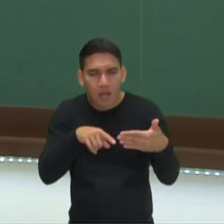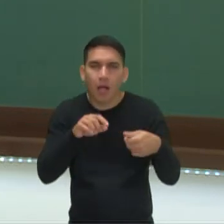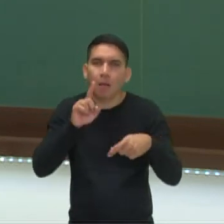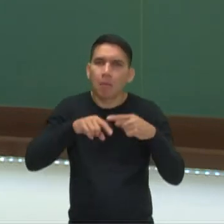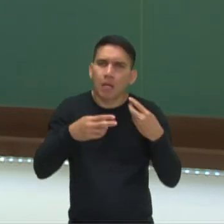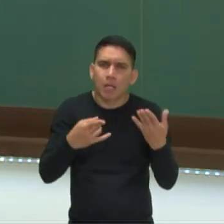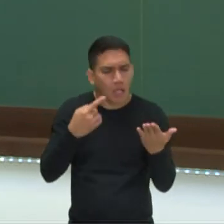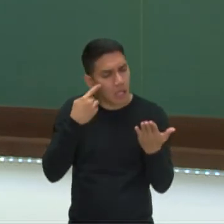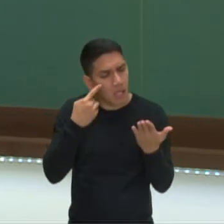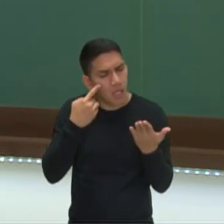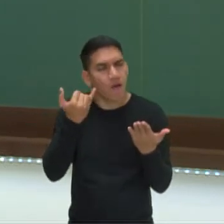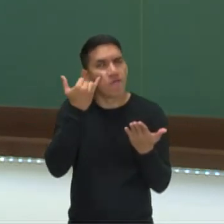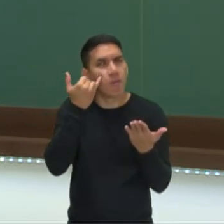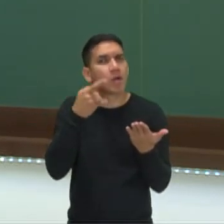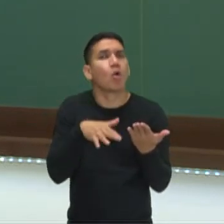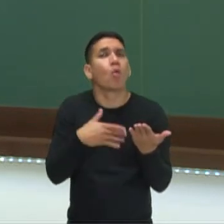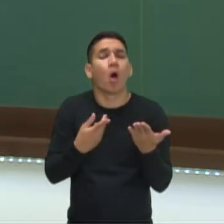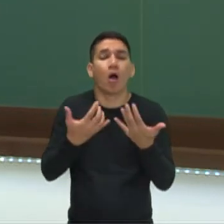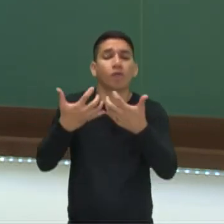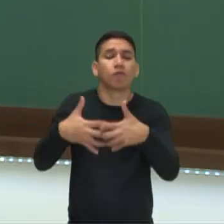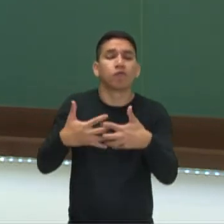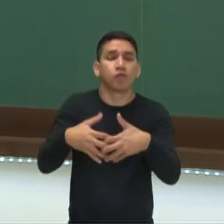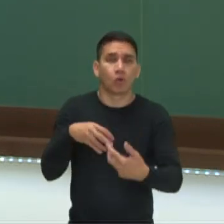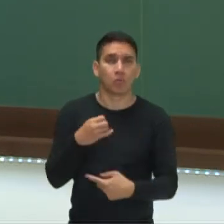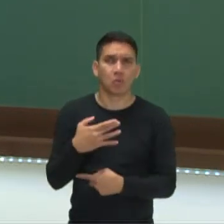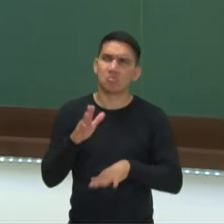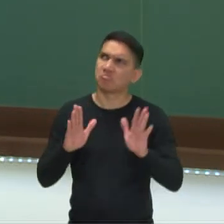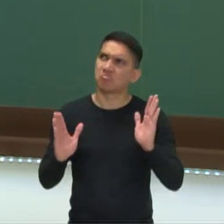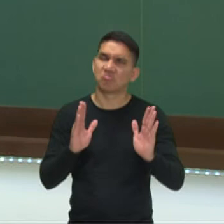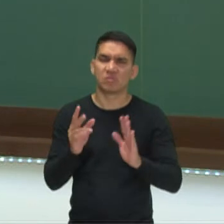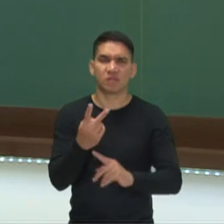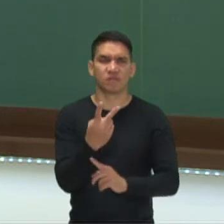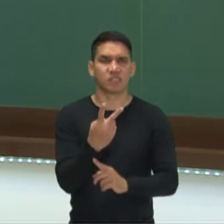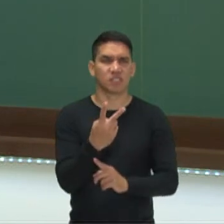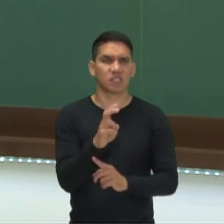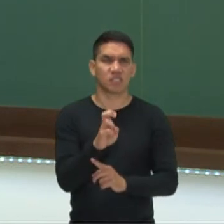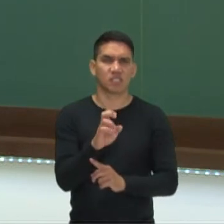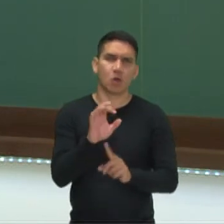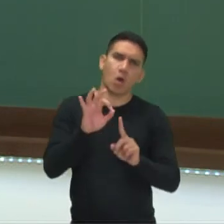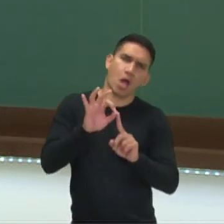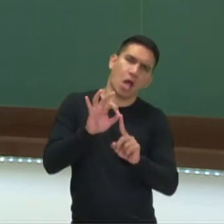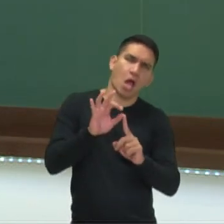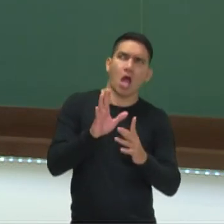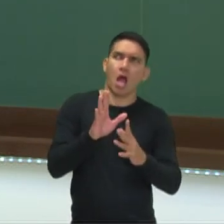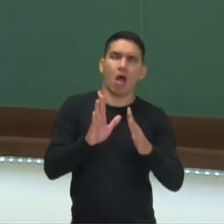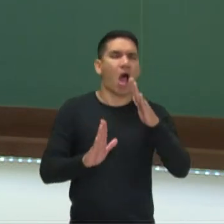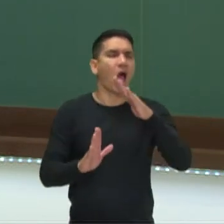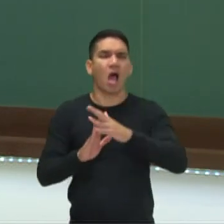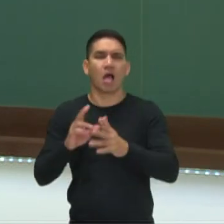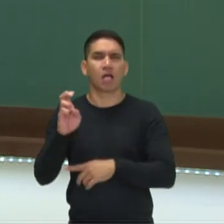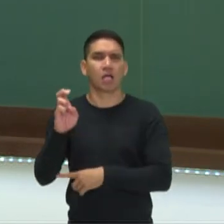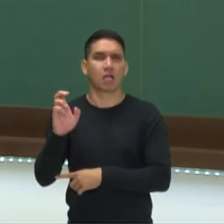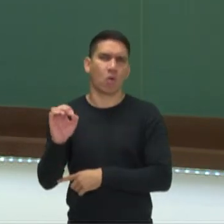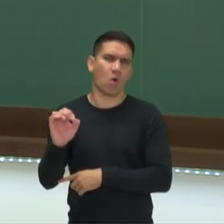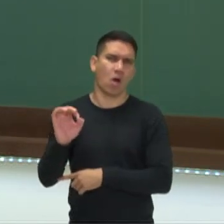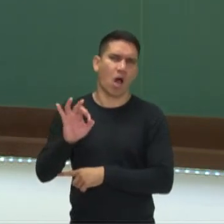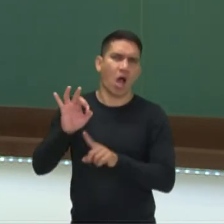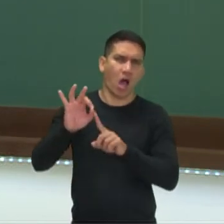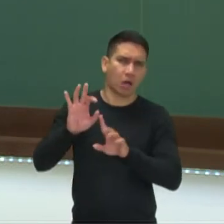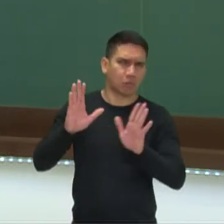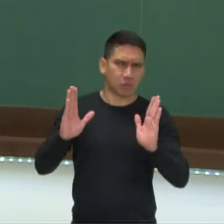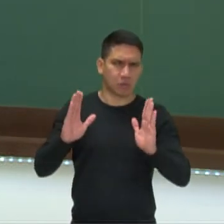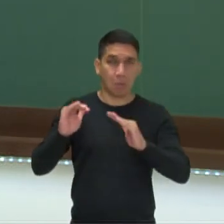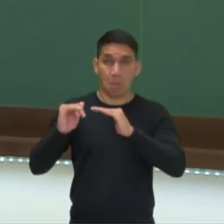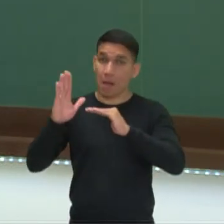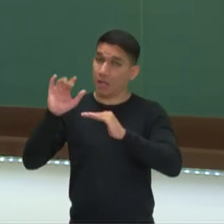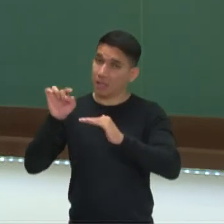que aquele resistor vai funcionar bem. É em torno de 25 graus até 50 graus, até 60 graus, vai funcionar bem. Acima disso